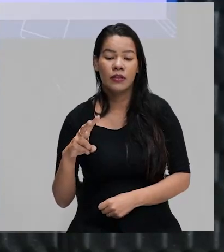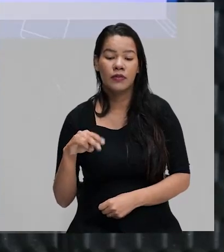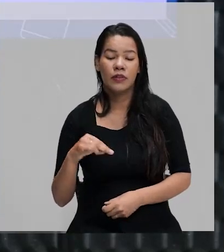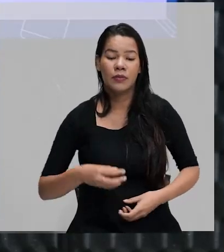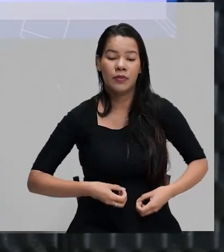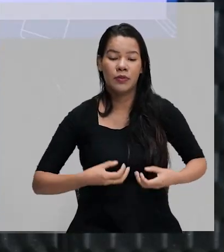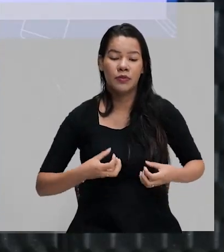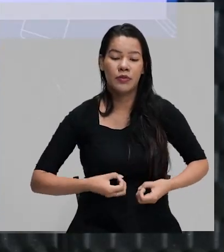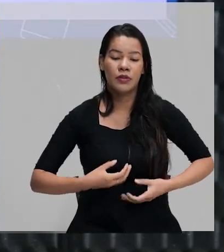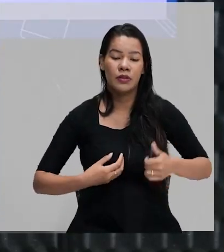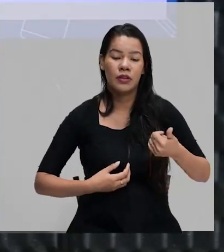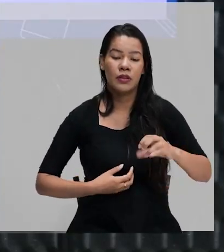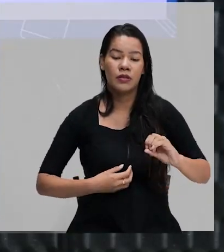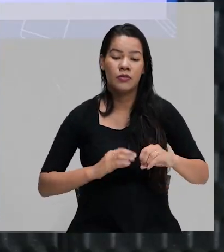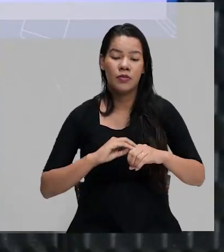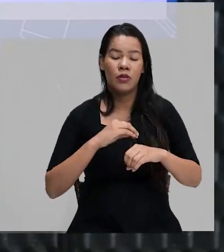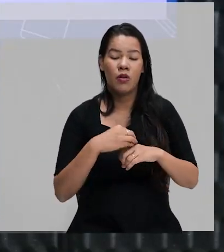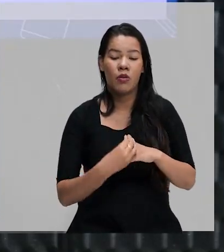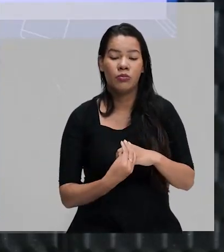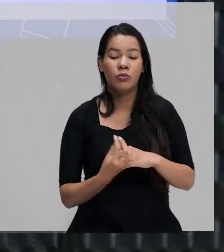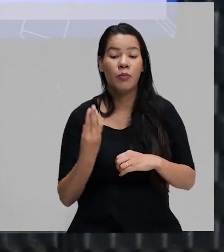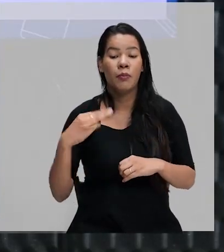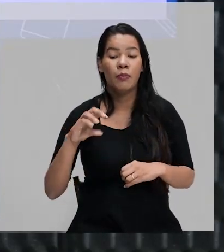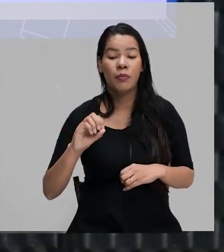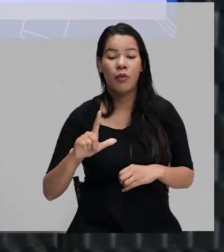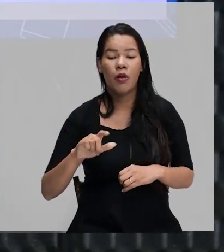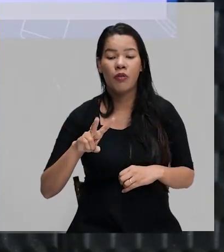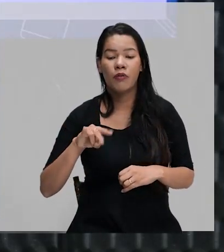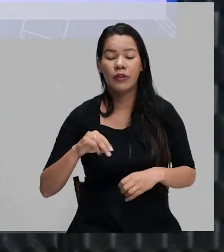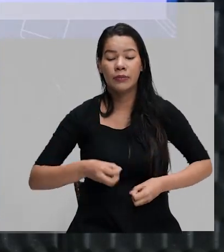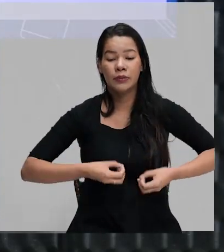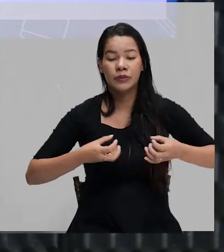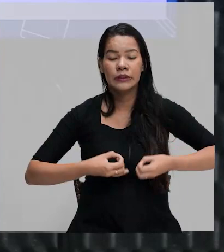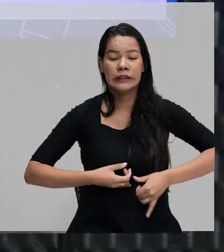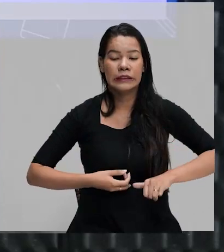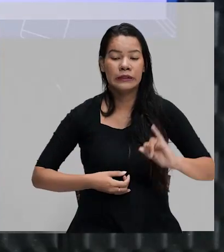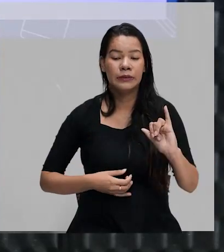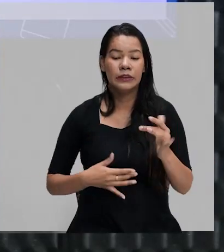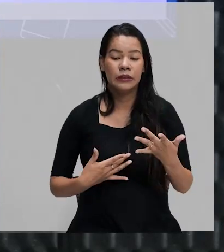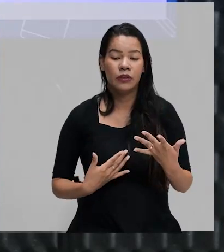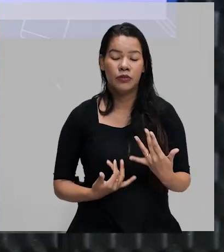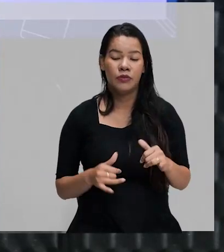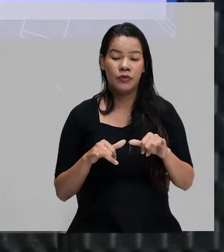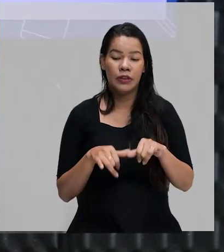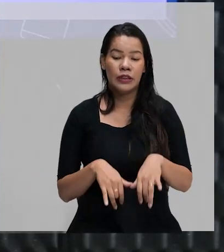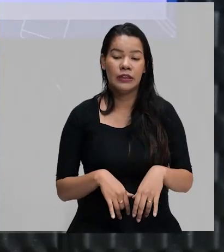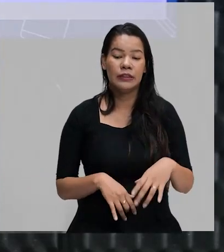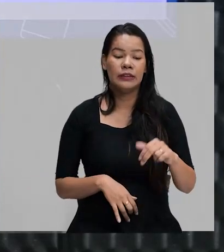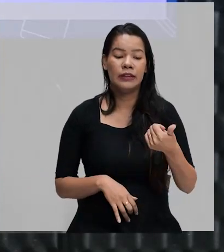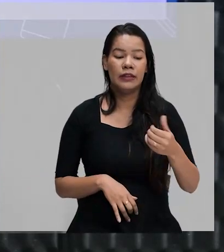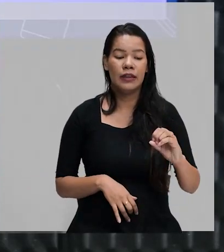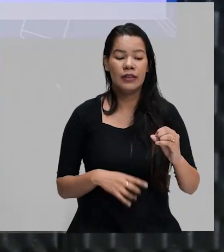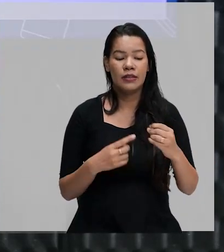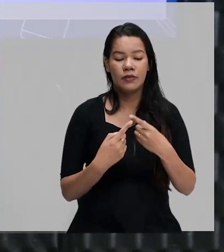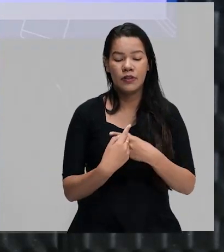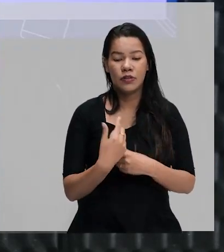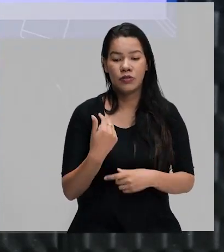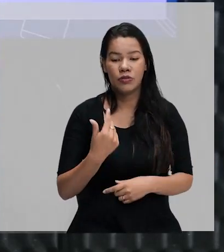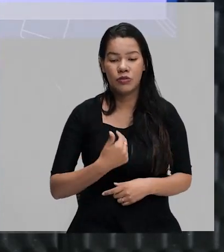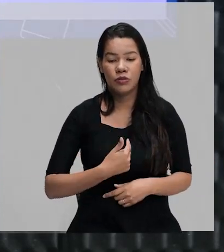gramas desse HCl. Então, quem vai ser Y? 10 vezes 2 vezes